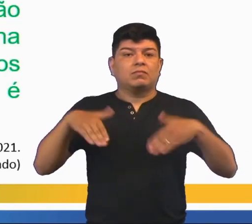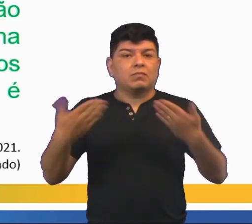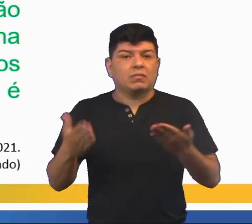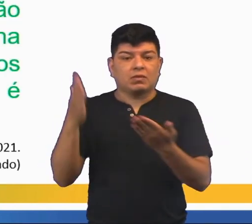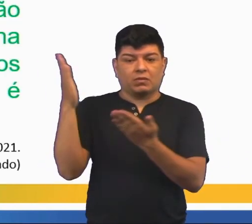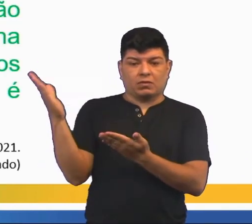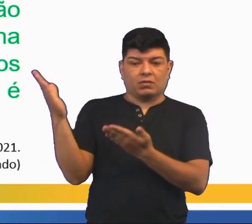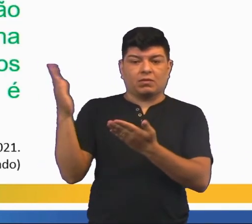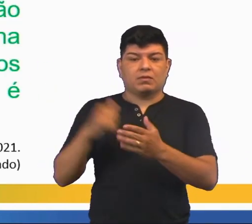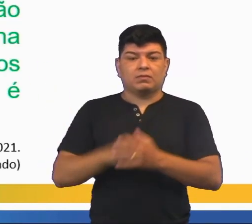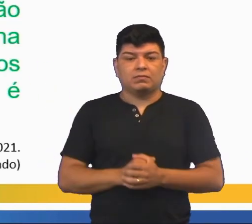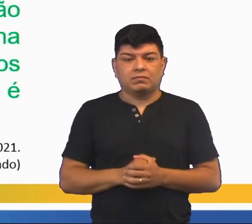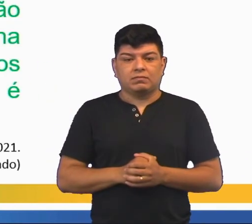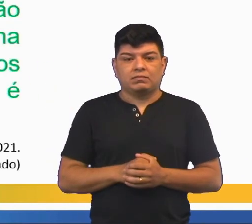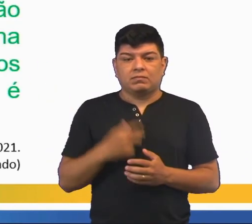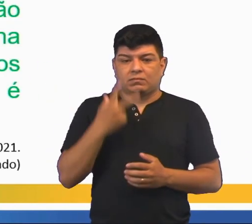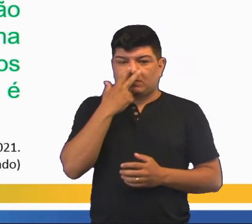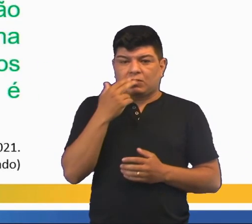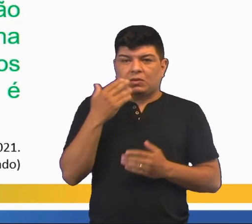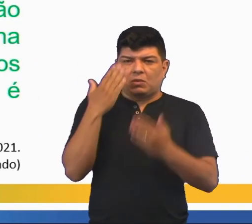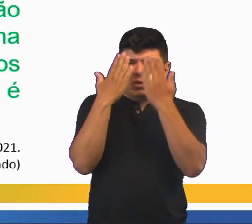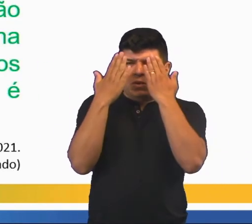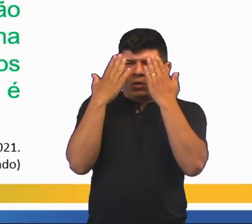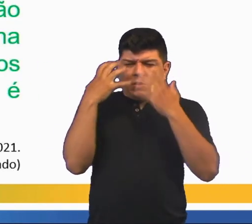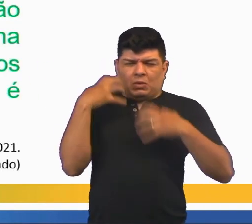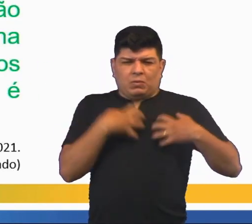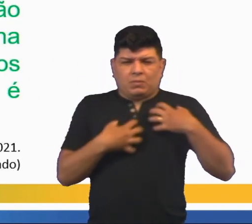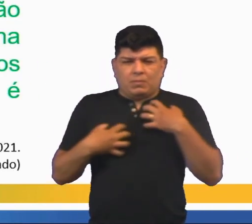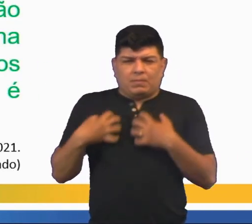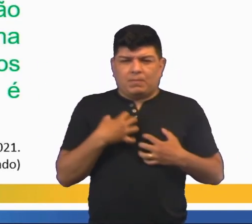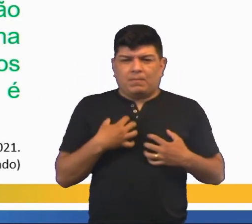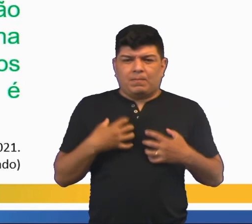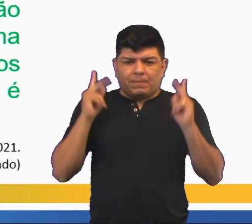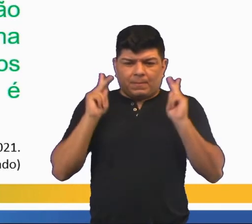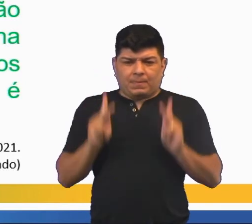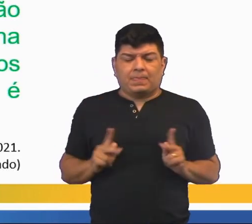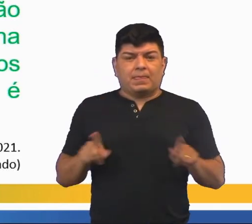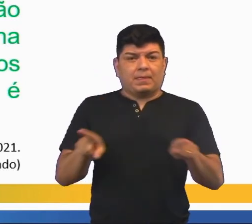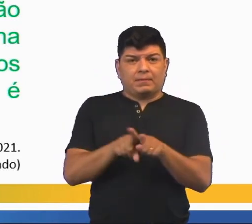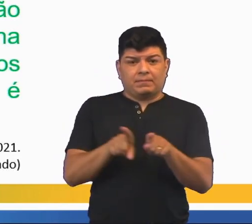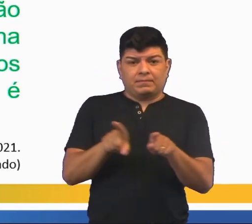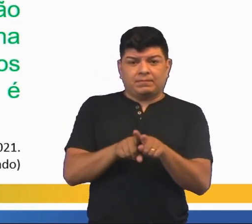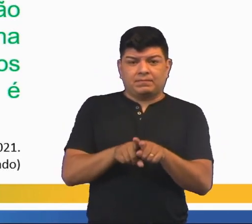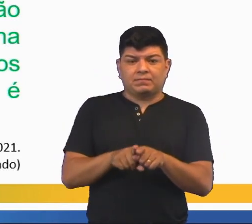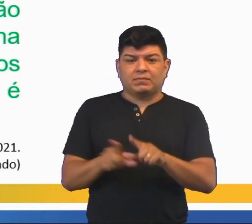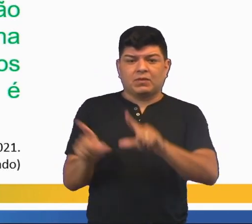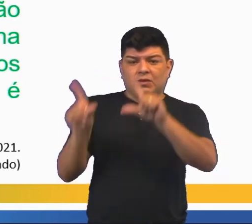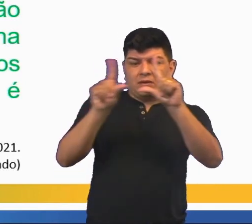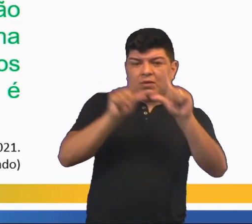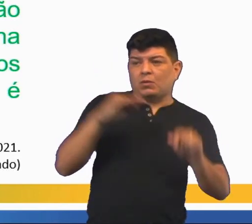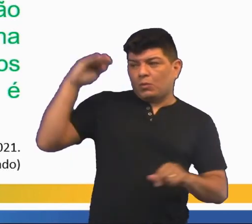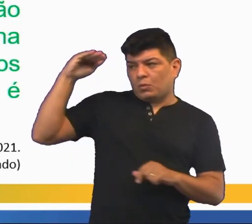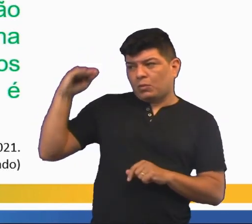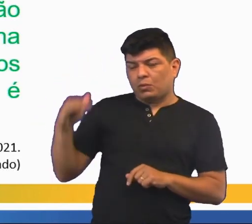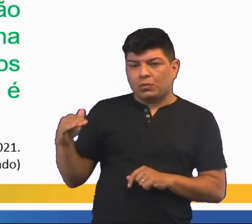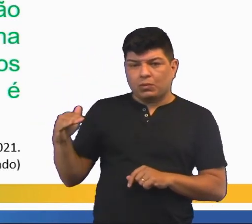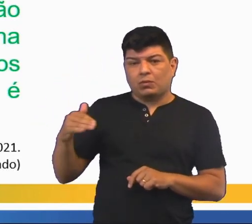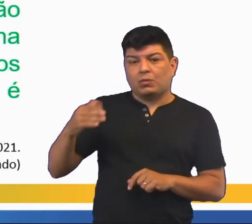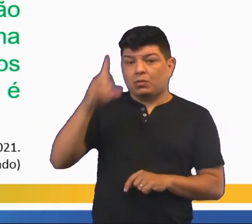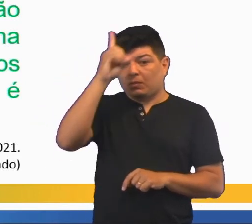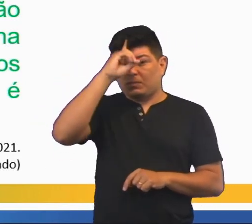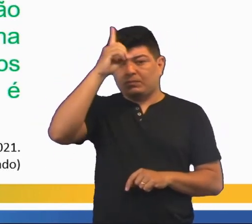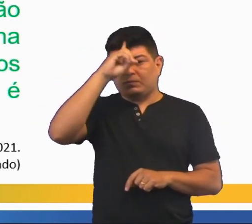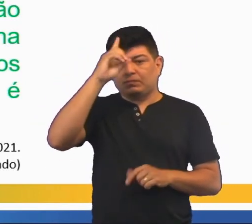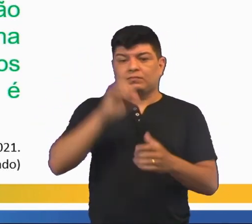são transtorno psicológico e de comportamento, baixa estatura quando